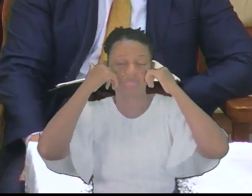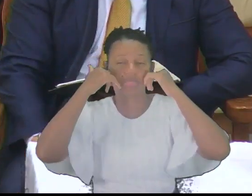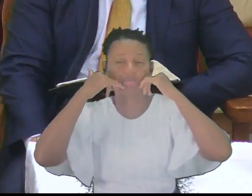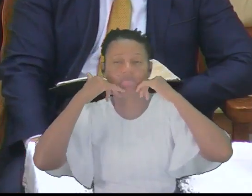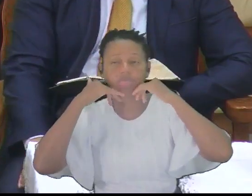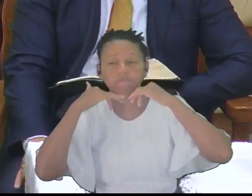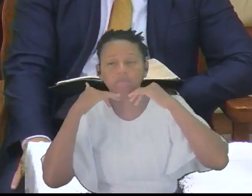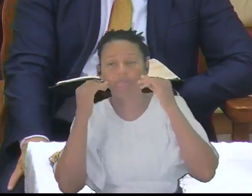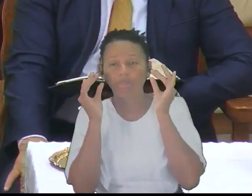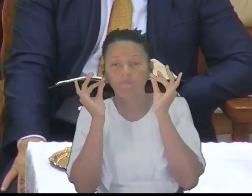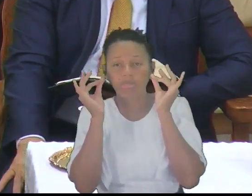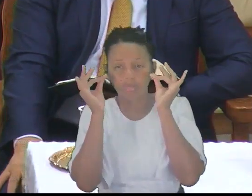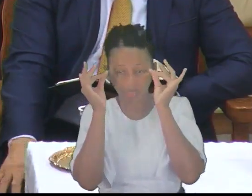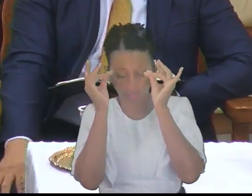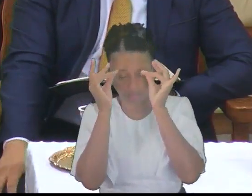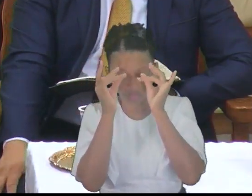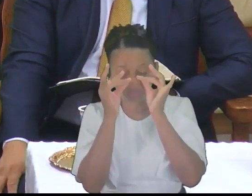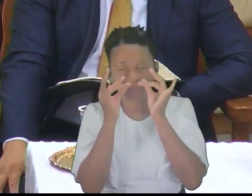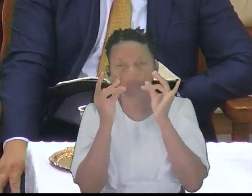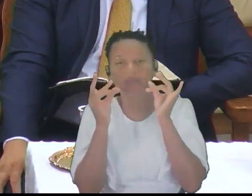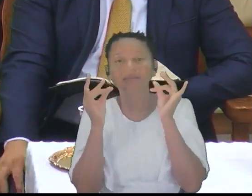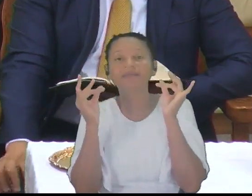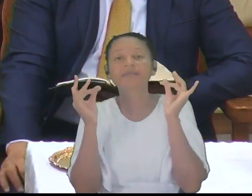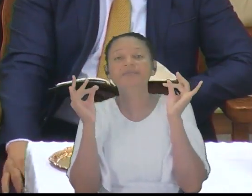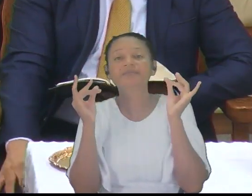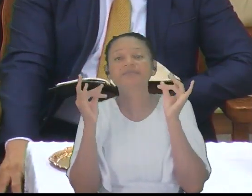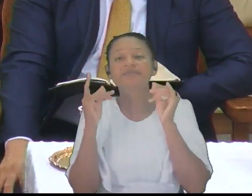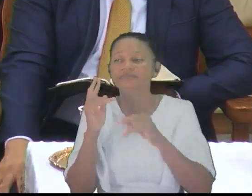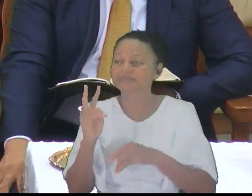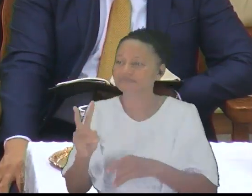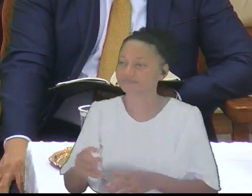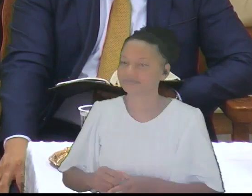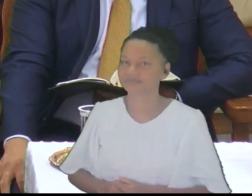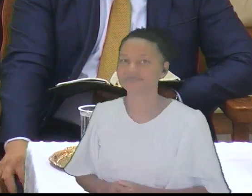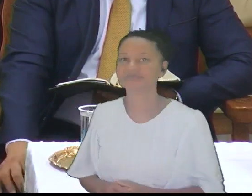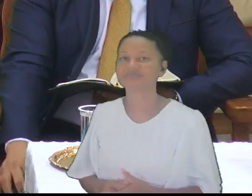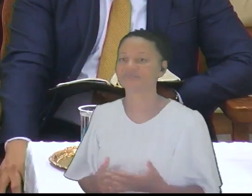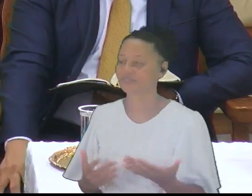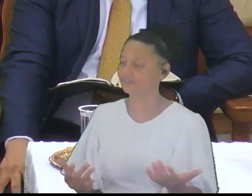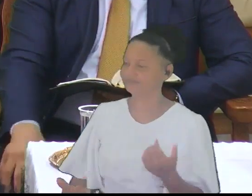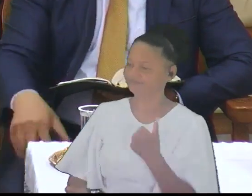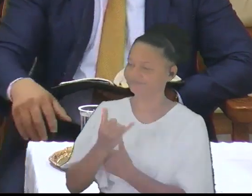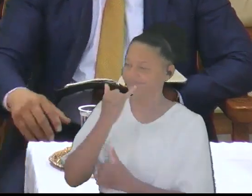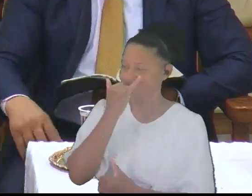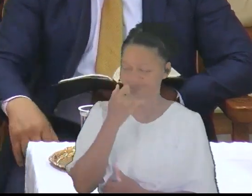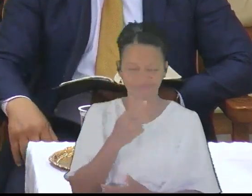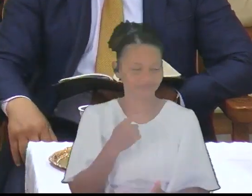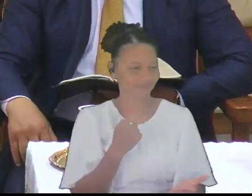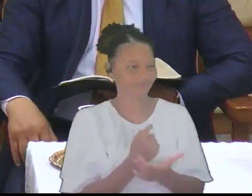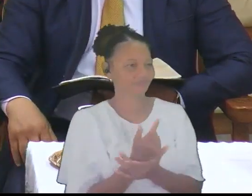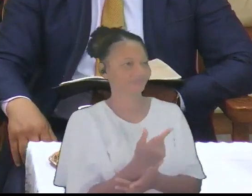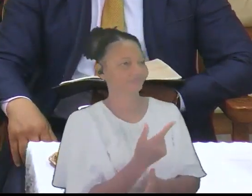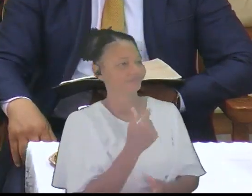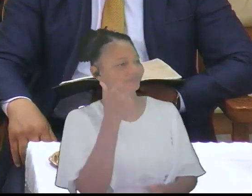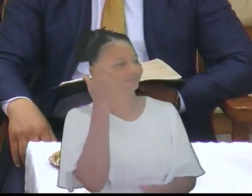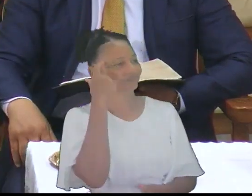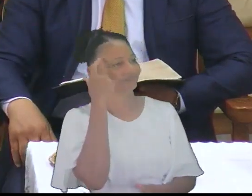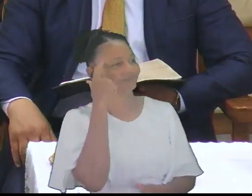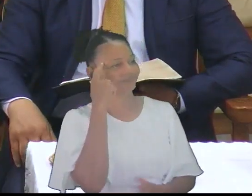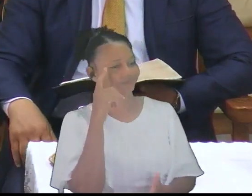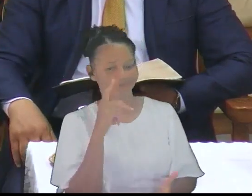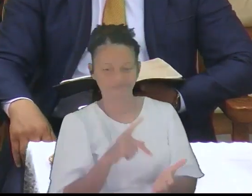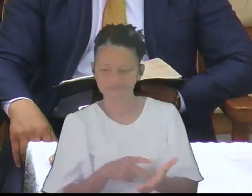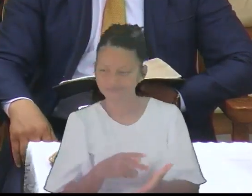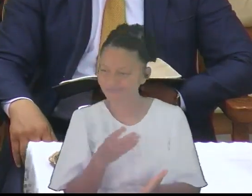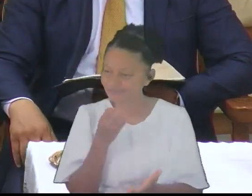as porosidades apareciam. E a pessoa dizia: fui enganado. Comprei uma estátua pensando que era de mármore